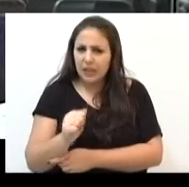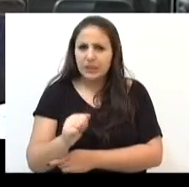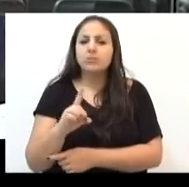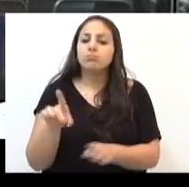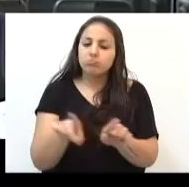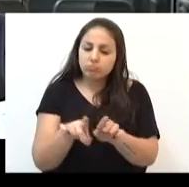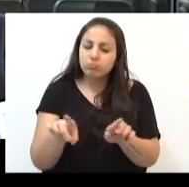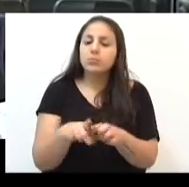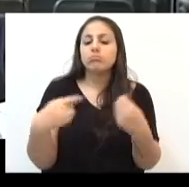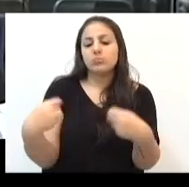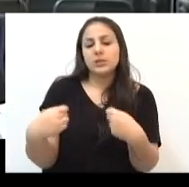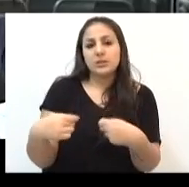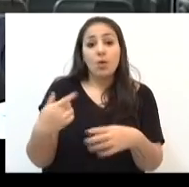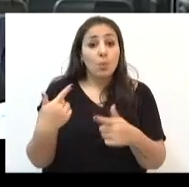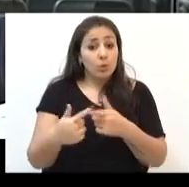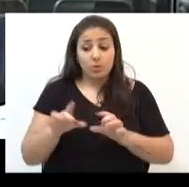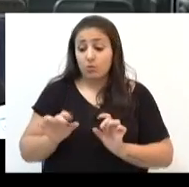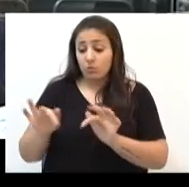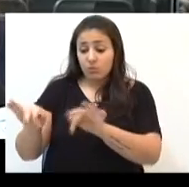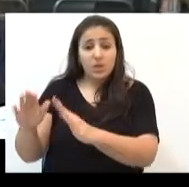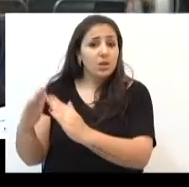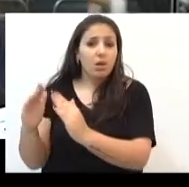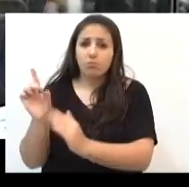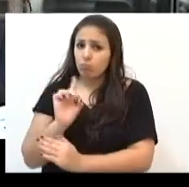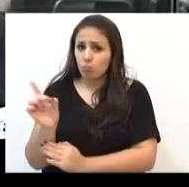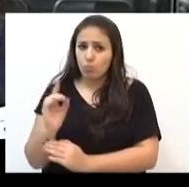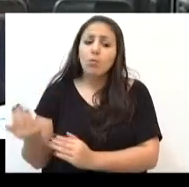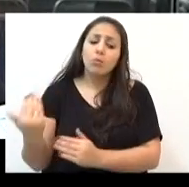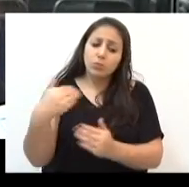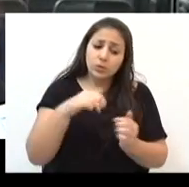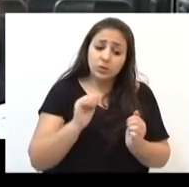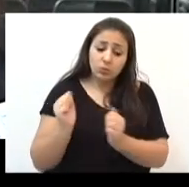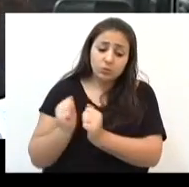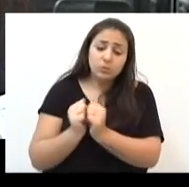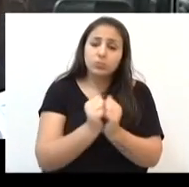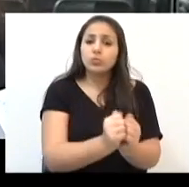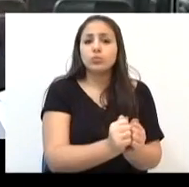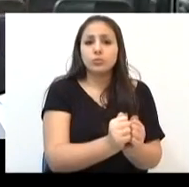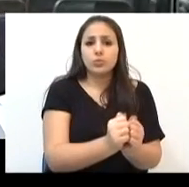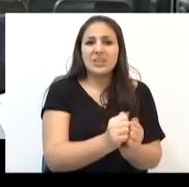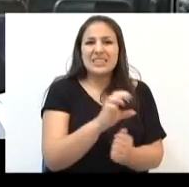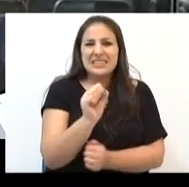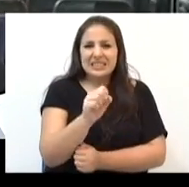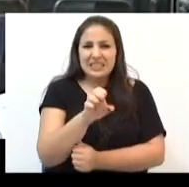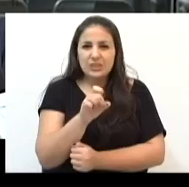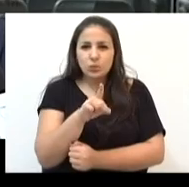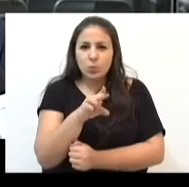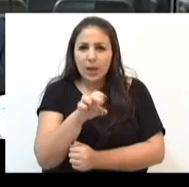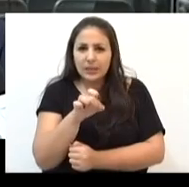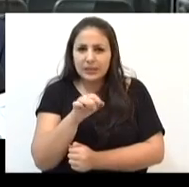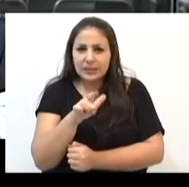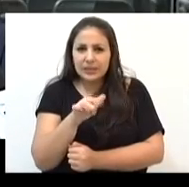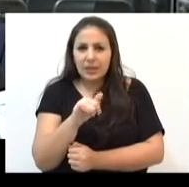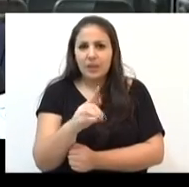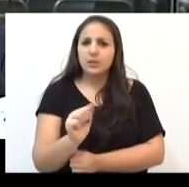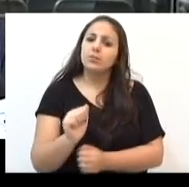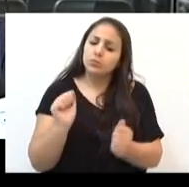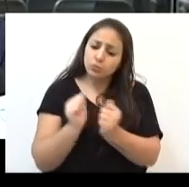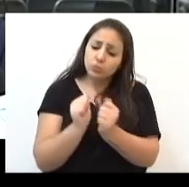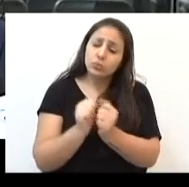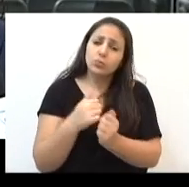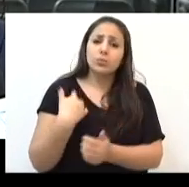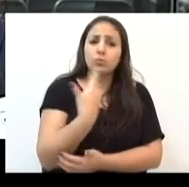sai. A gente passa, as crianças, num processo de transformação, entram para a sala de aula, entram para a escola com a